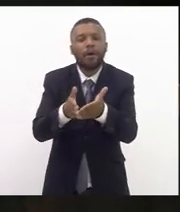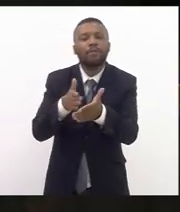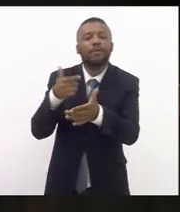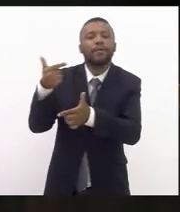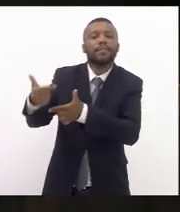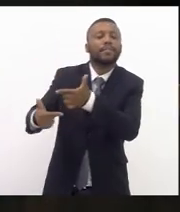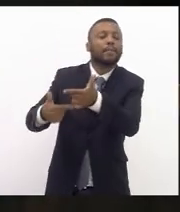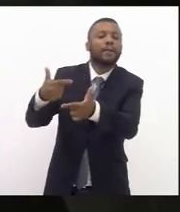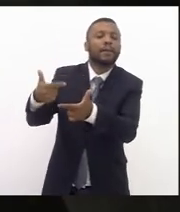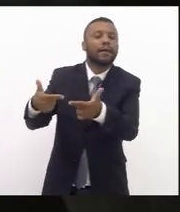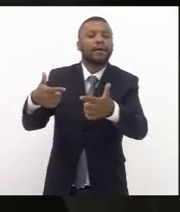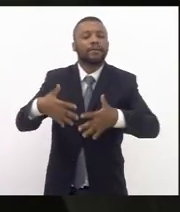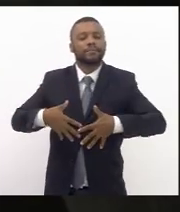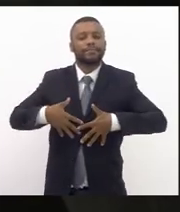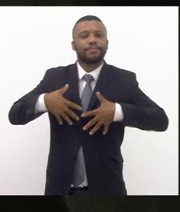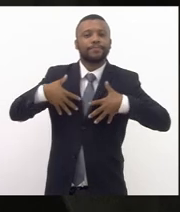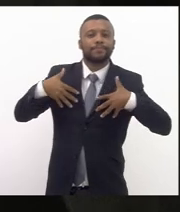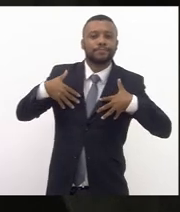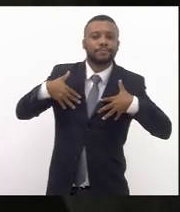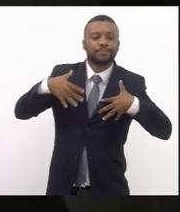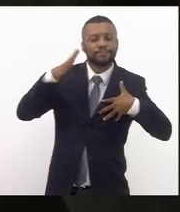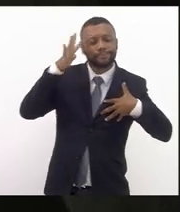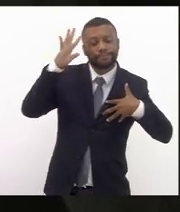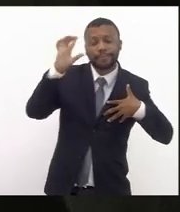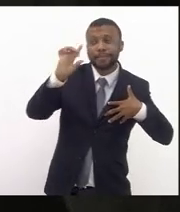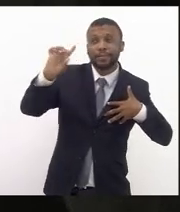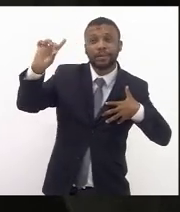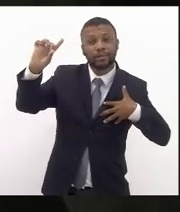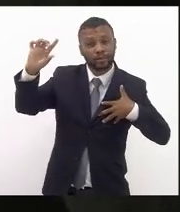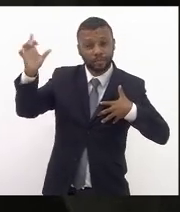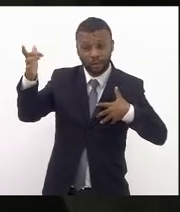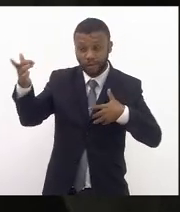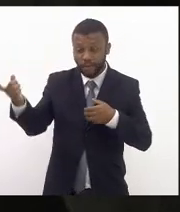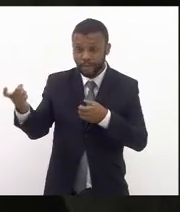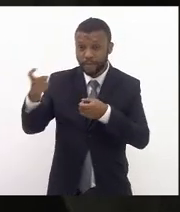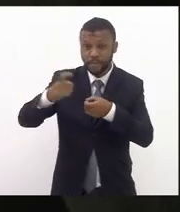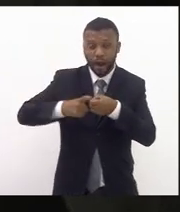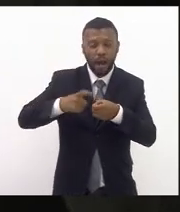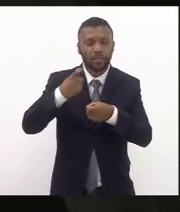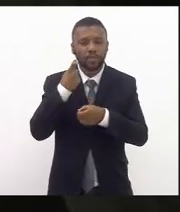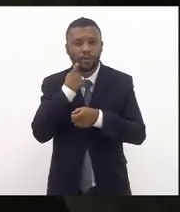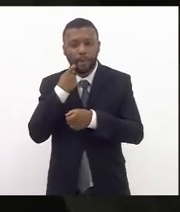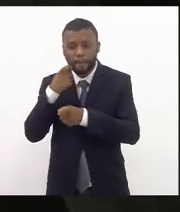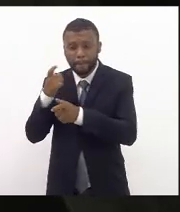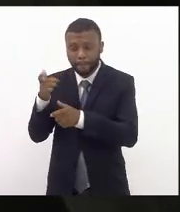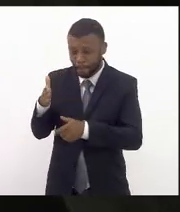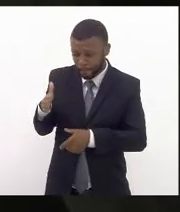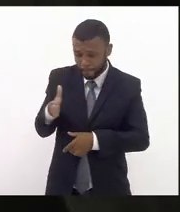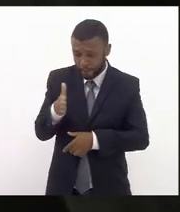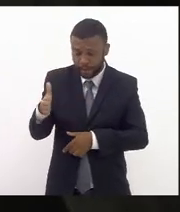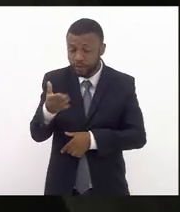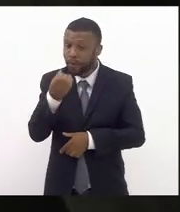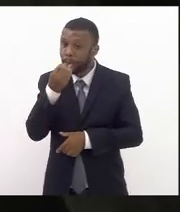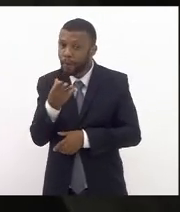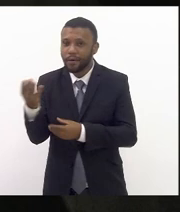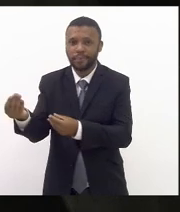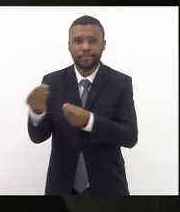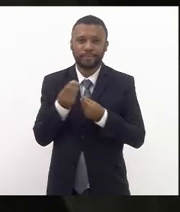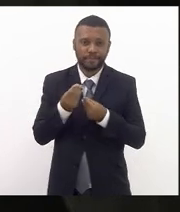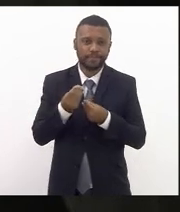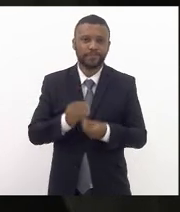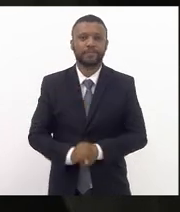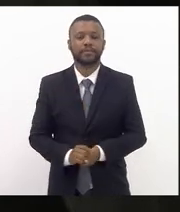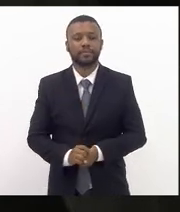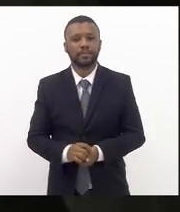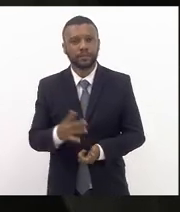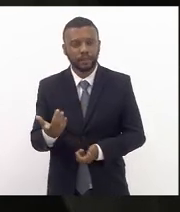bem querer, se Deus quiser, quando eu voltar do mar, um peixe bom eu vou trazer. Então, que a Baía de